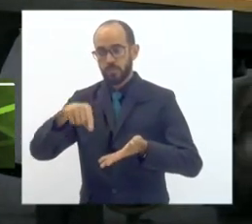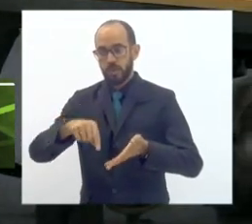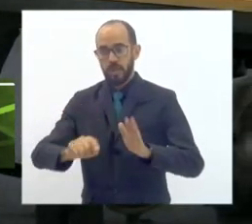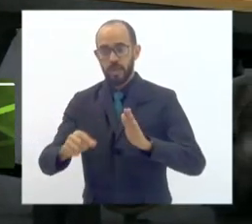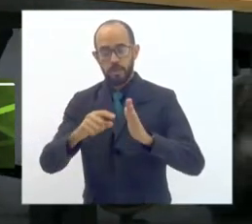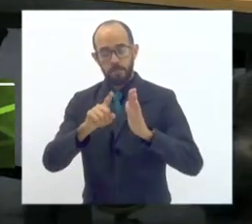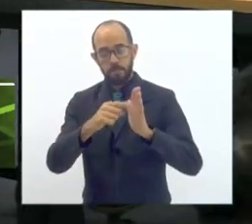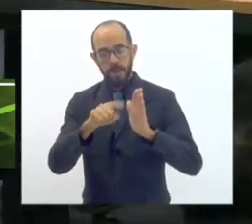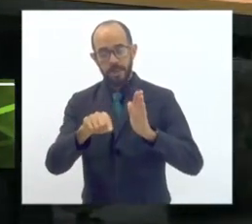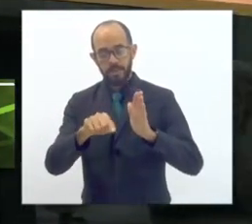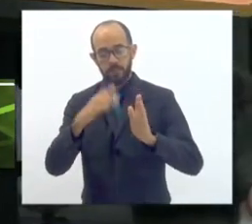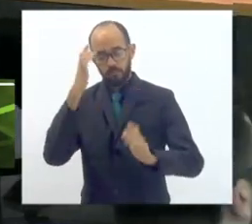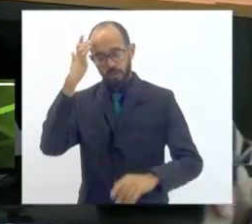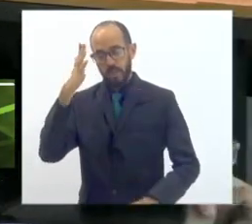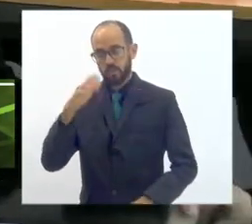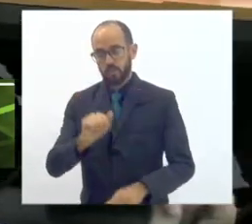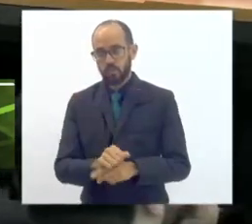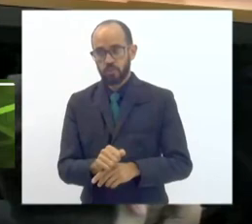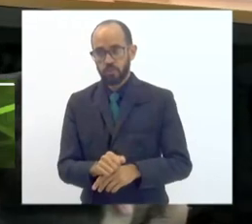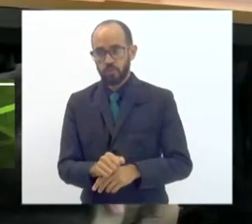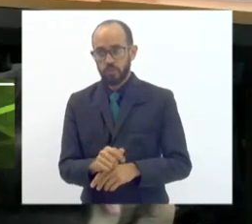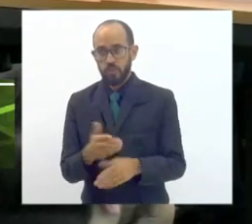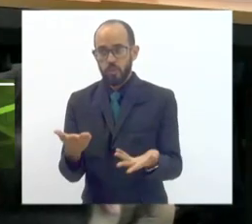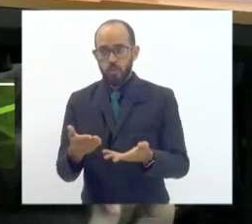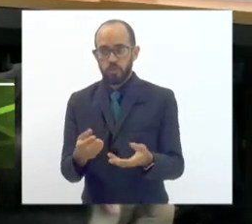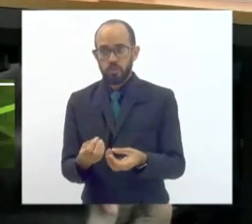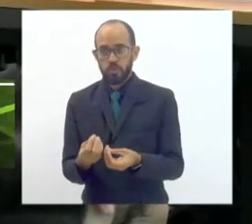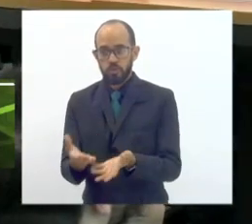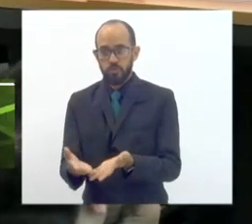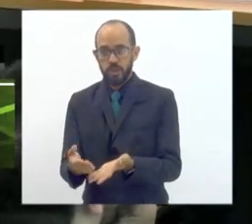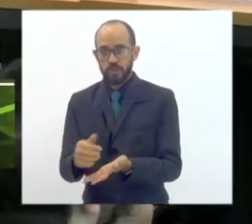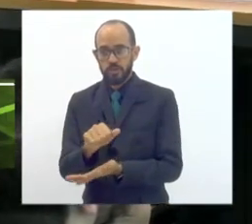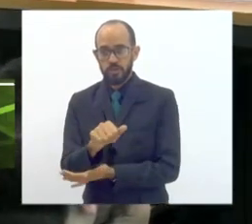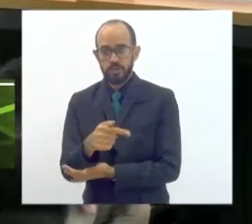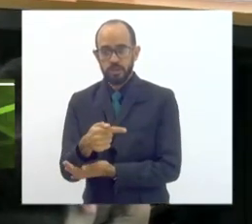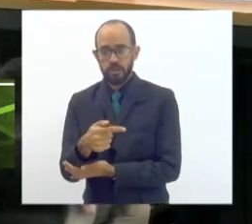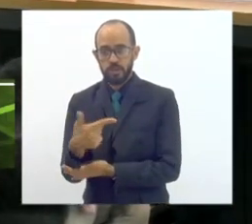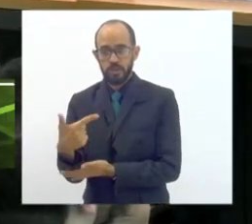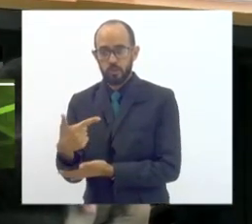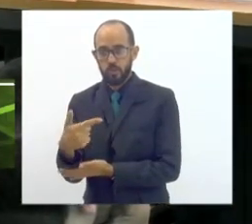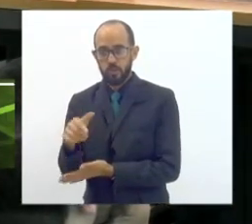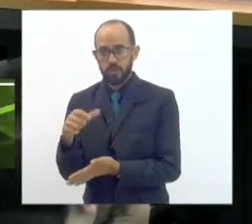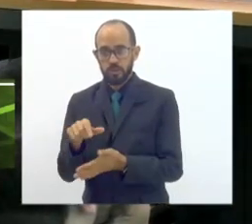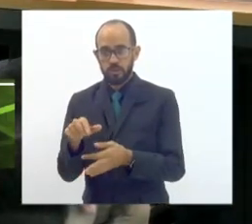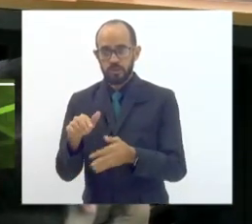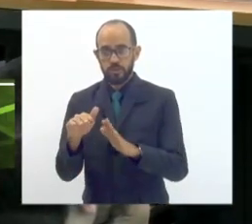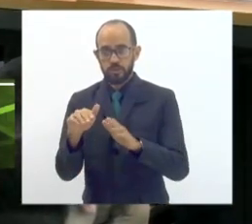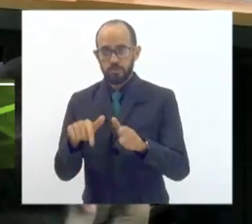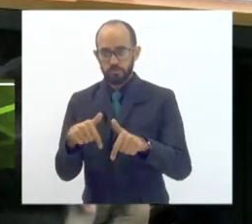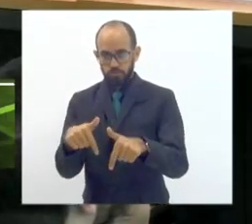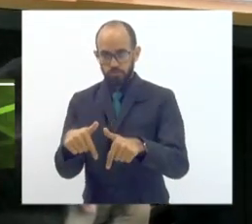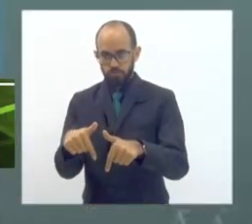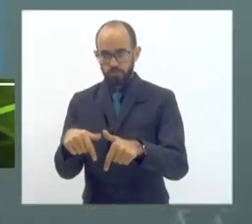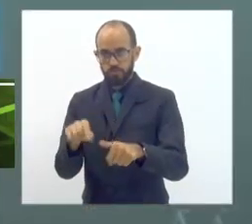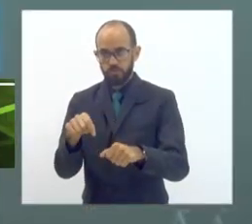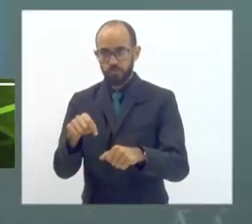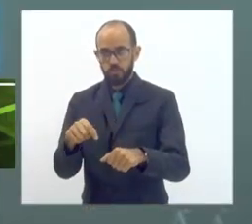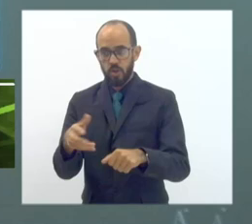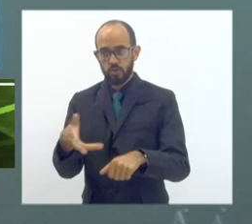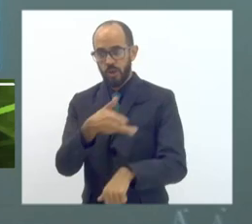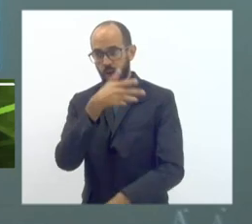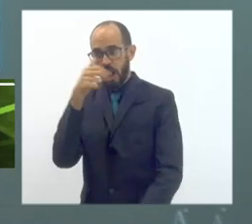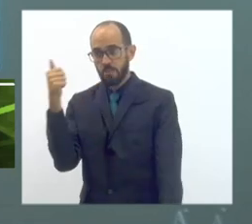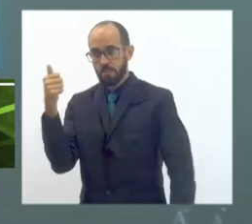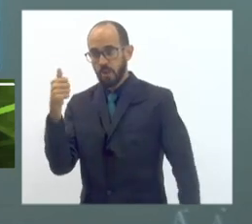Fácil. Hoje, a gente oferece 172 procedimentos. O nosso campeão está ali, que a gente botou entre